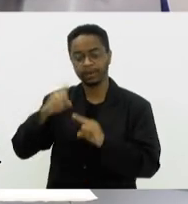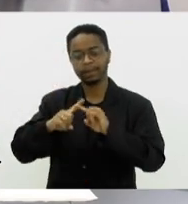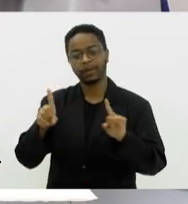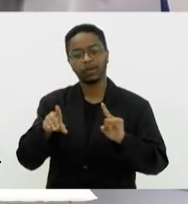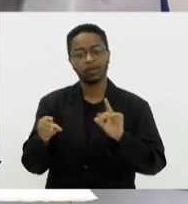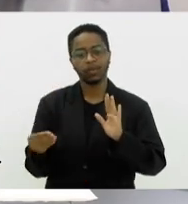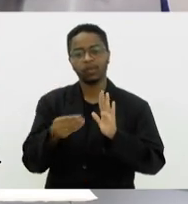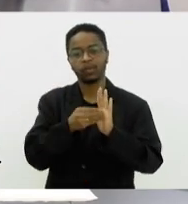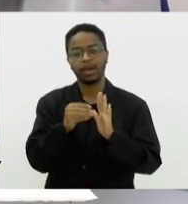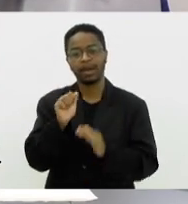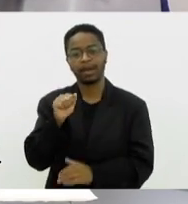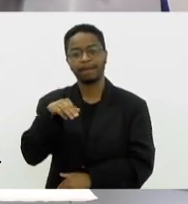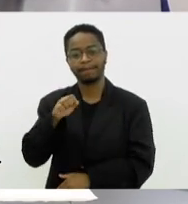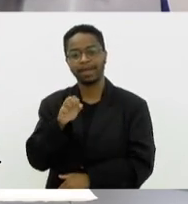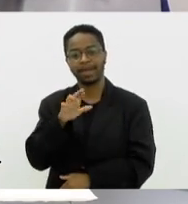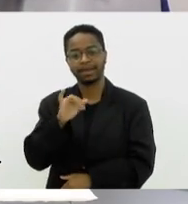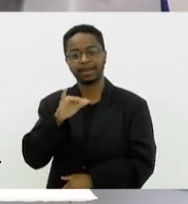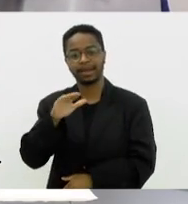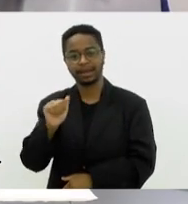o América, o...